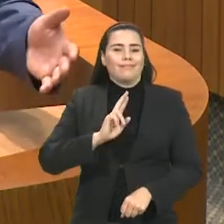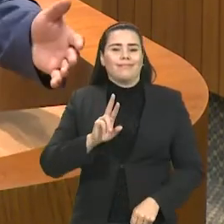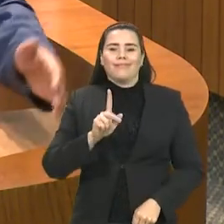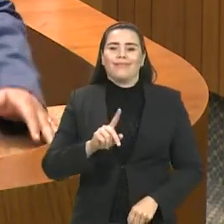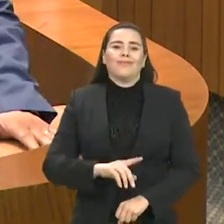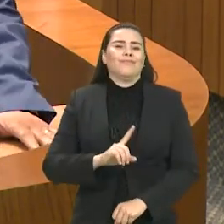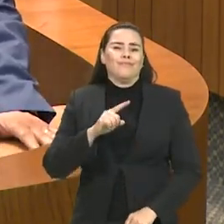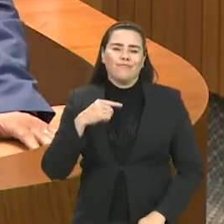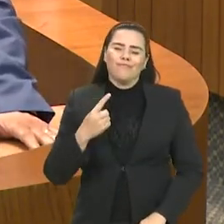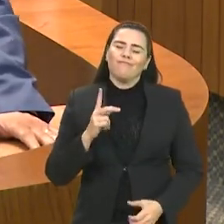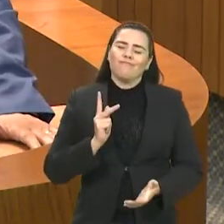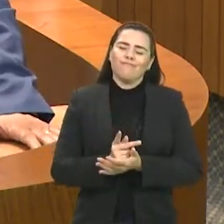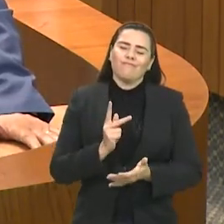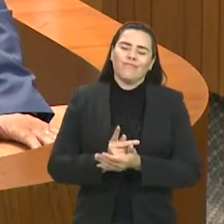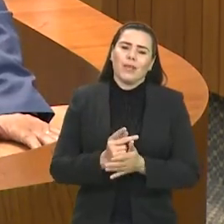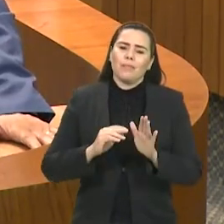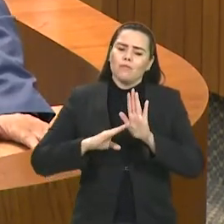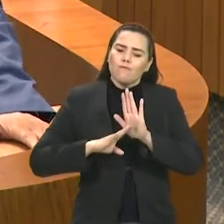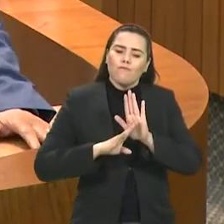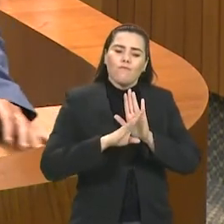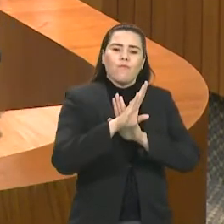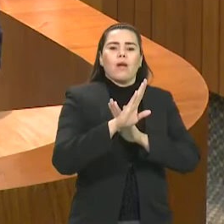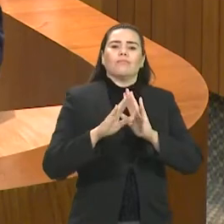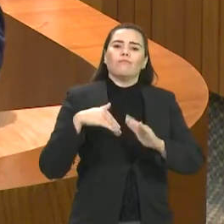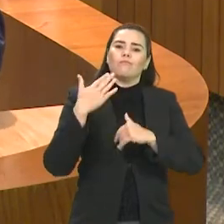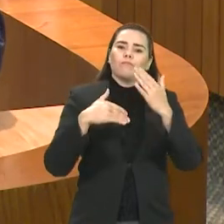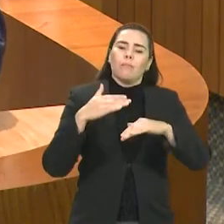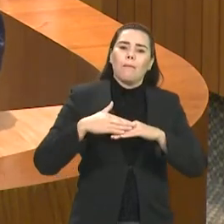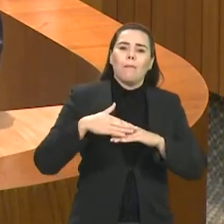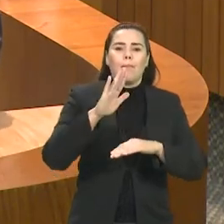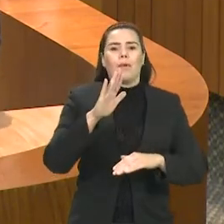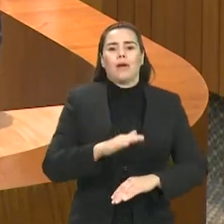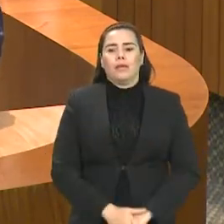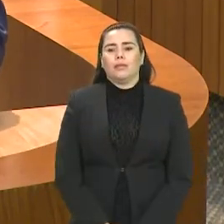o desenvolvimento para todas as cidades e regiões do nosso estado. Era só isso, senhor presidente.